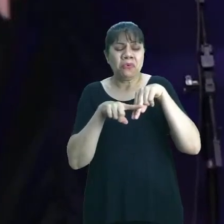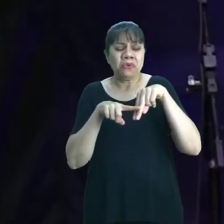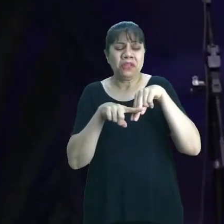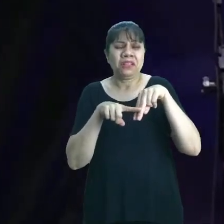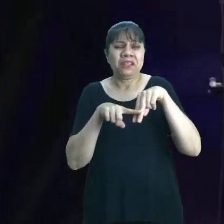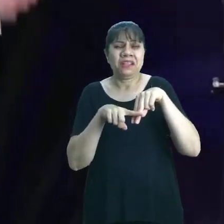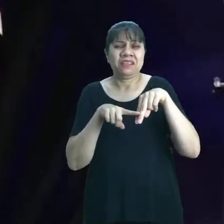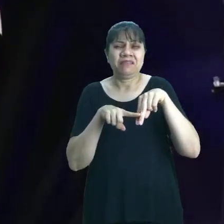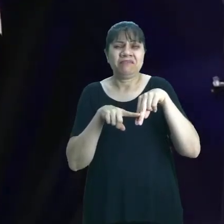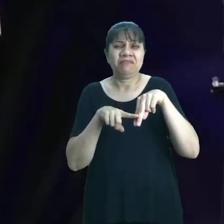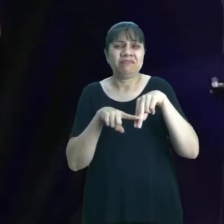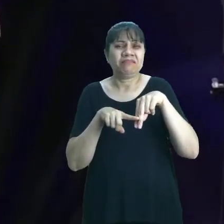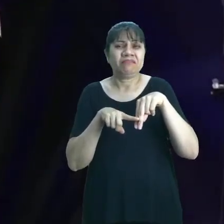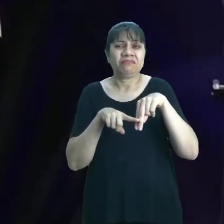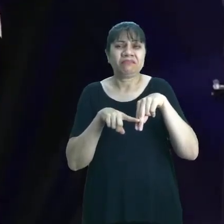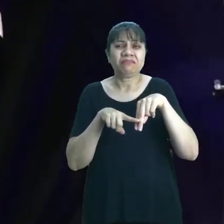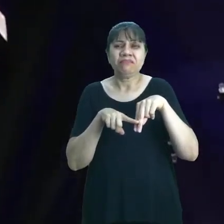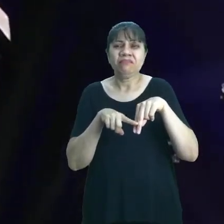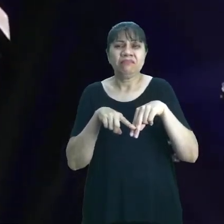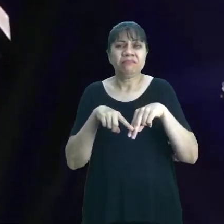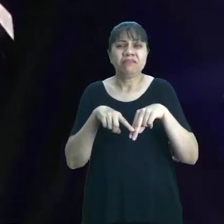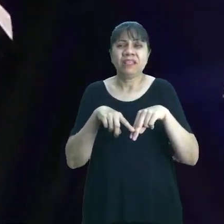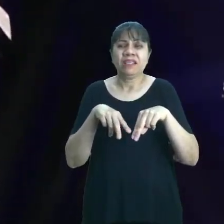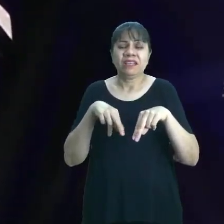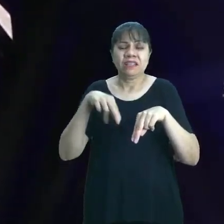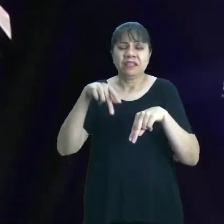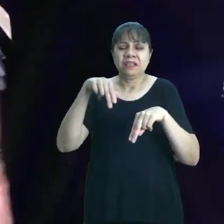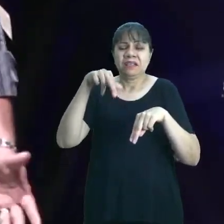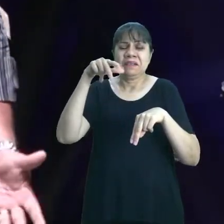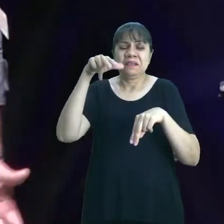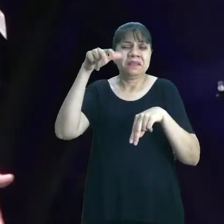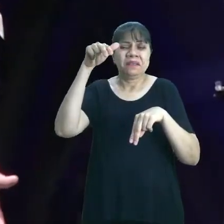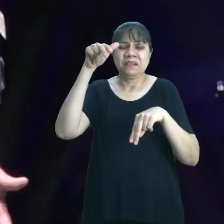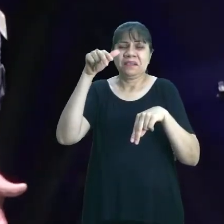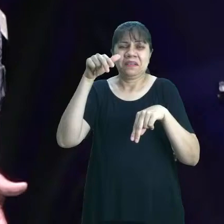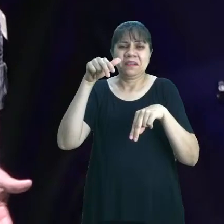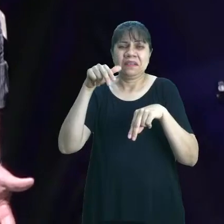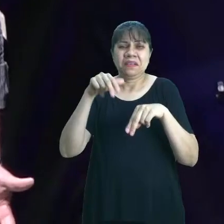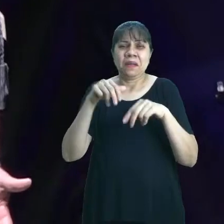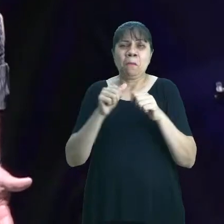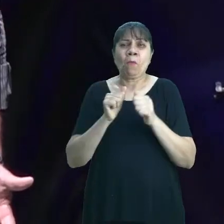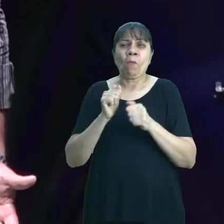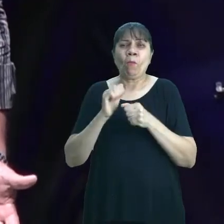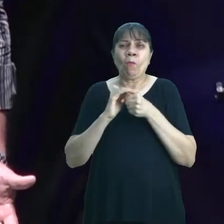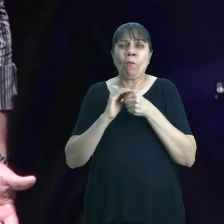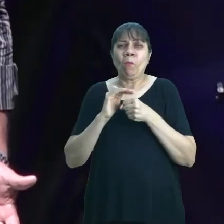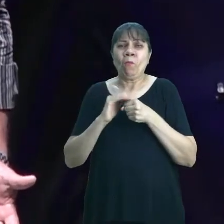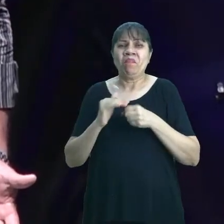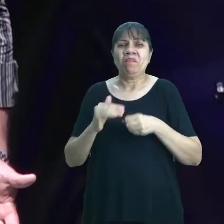Não dá para subir nem na escada do ônibus, tão apertado que está.